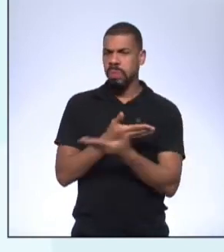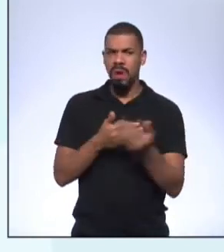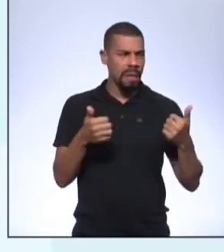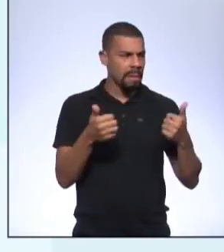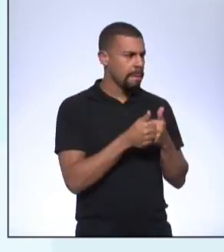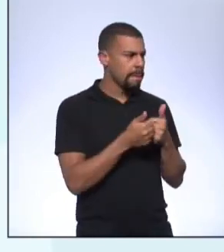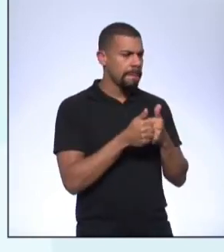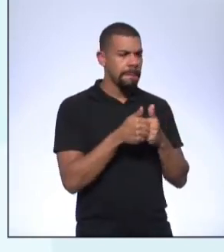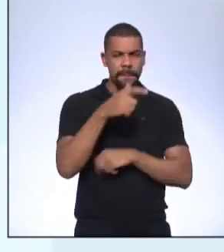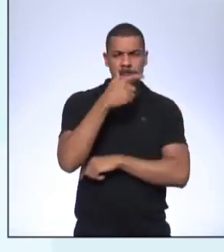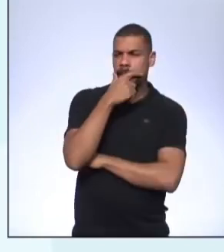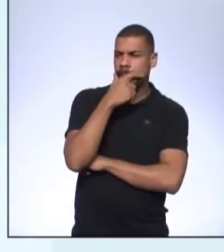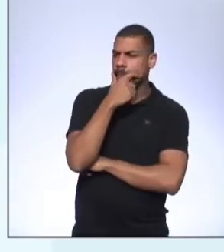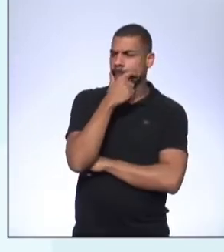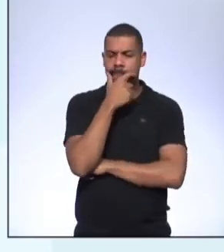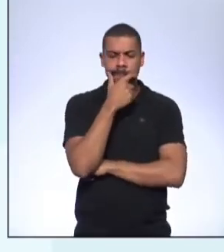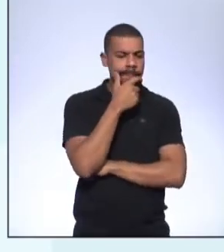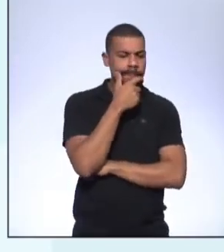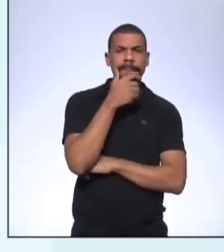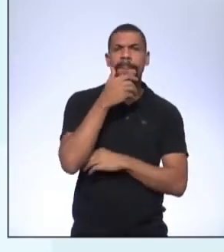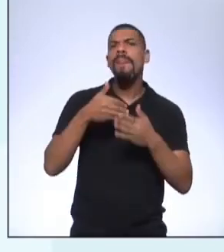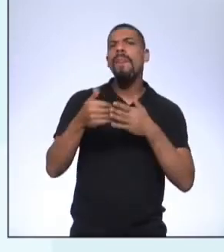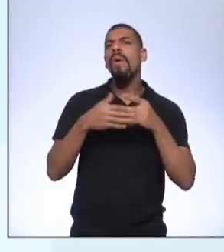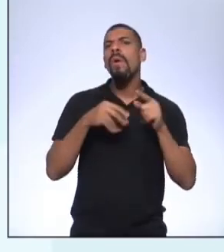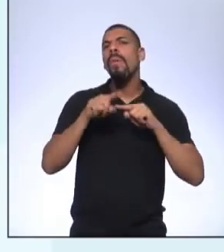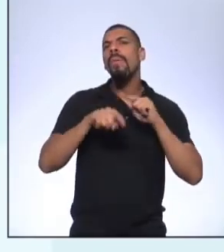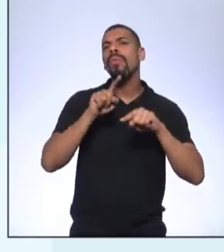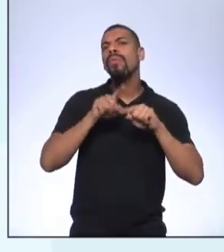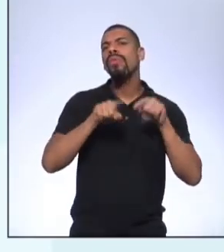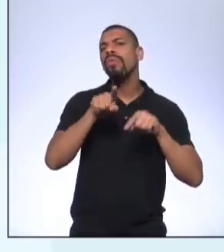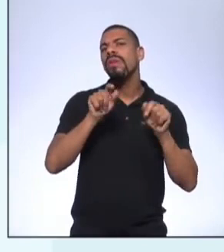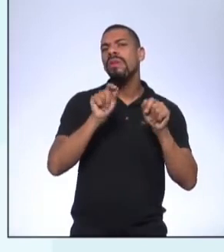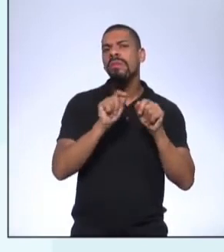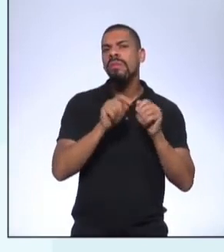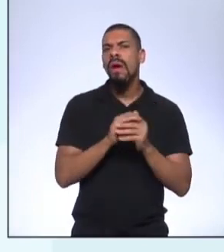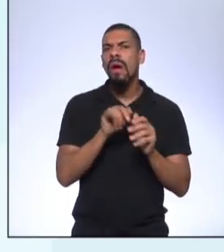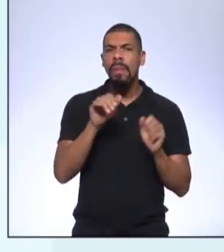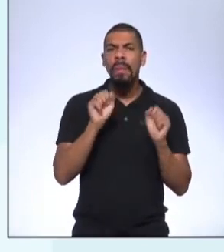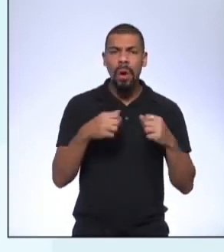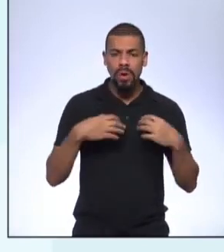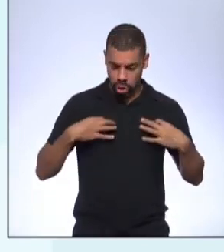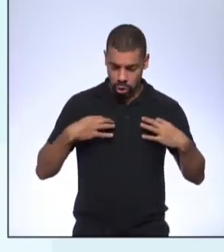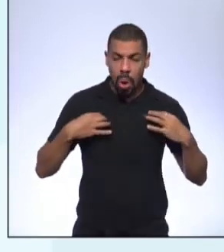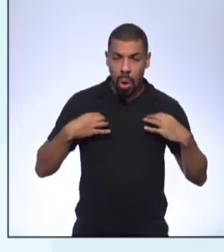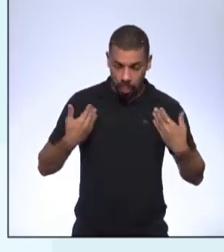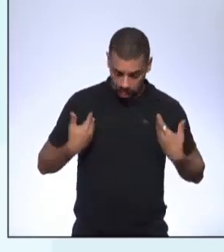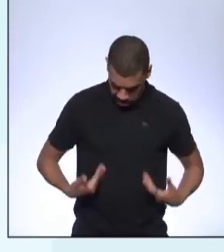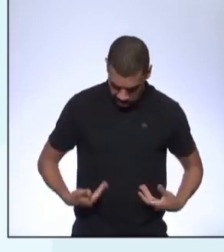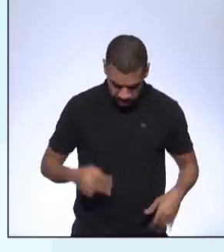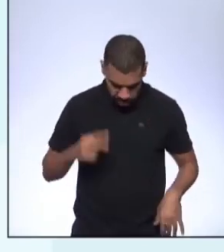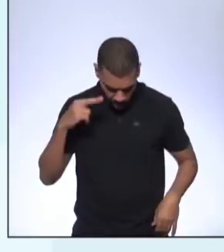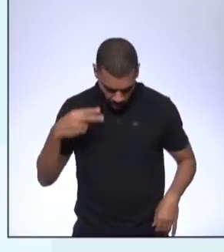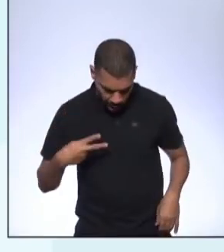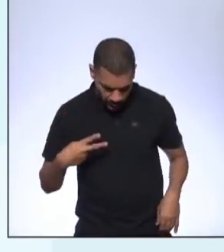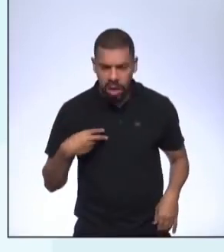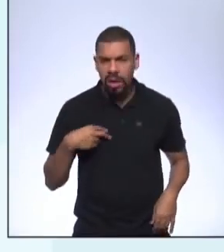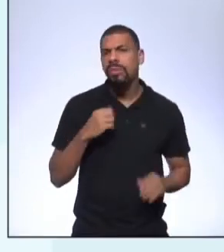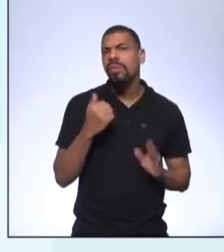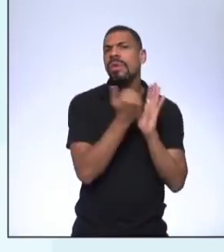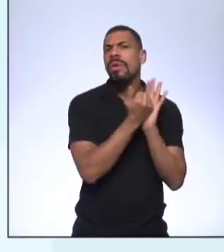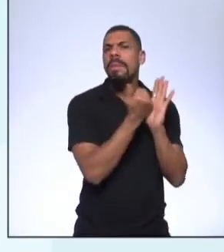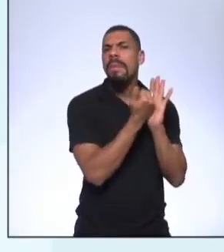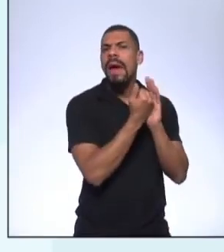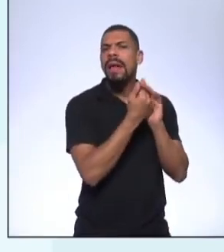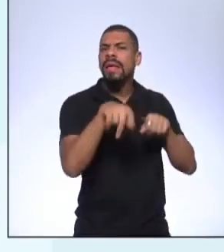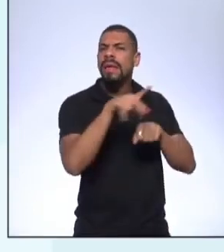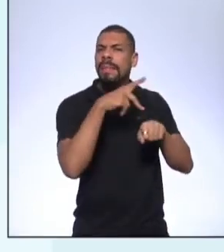e você vai ver onde esse produto foi feito, tá? Pode ser a sua própria roupa, tá? Olha a etiqueta, em que país ele foi